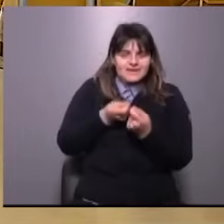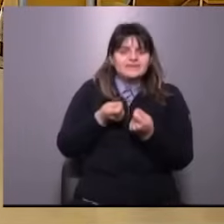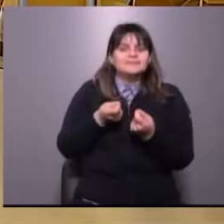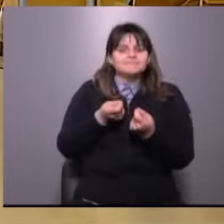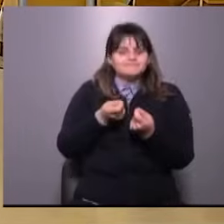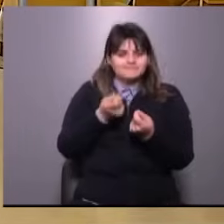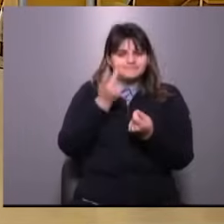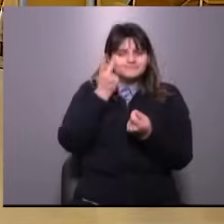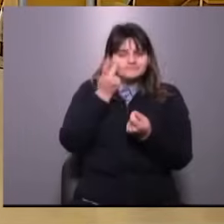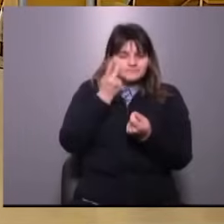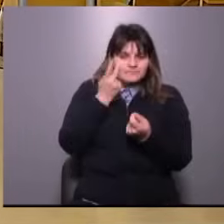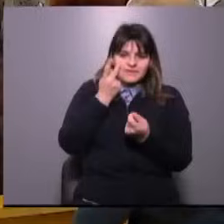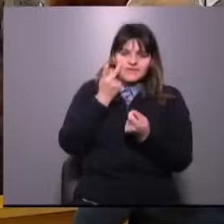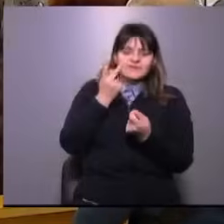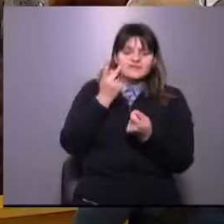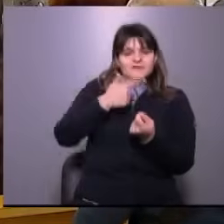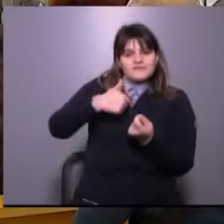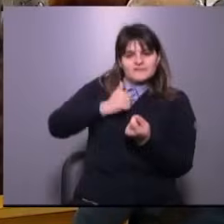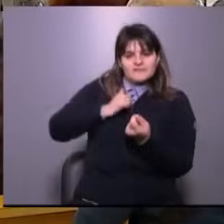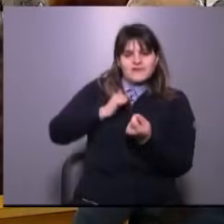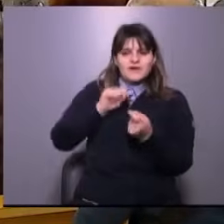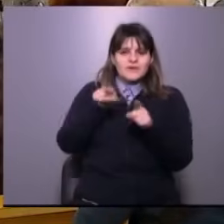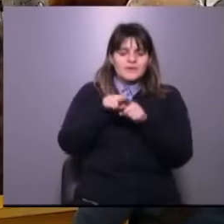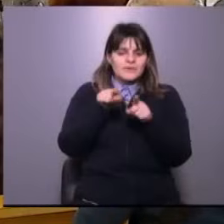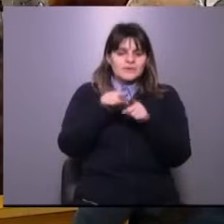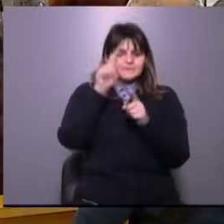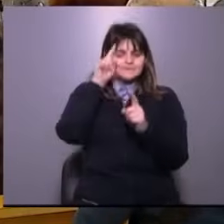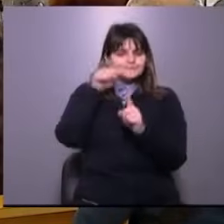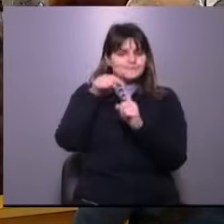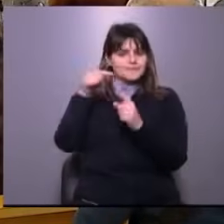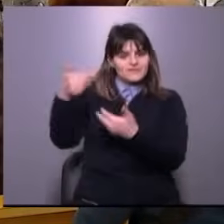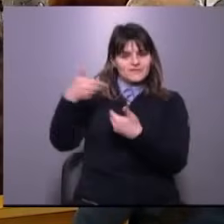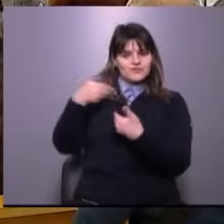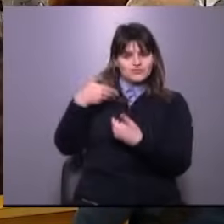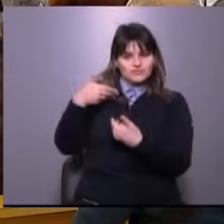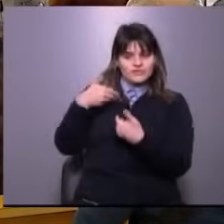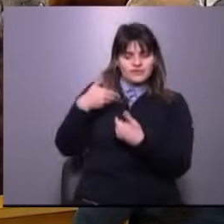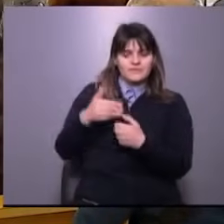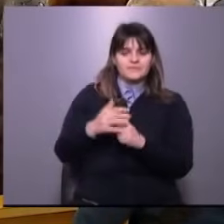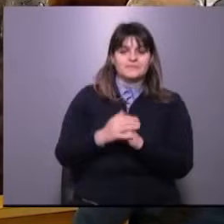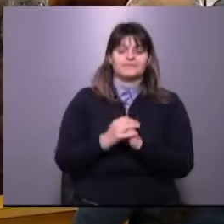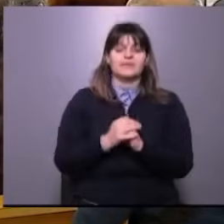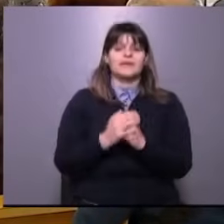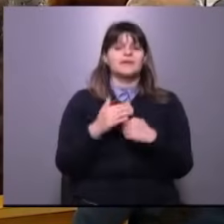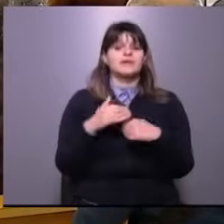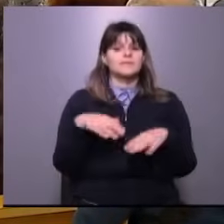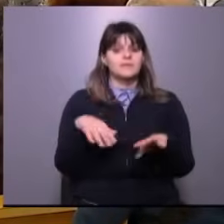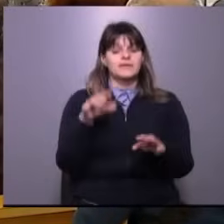vida para lhe dar um sentido pleno, para nos ajudar.